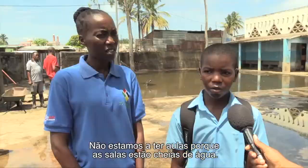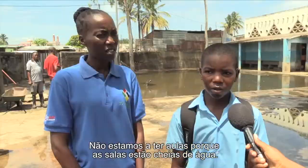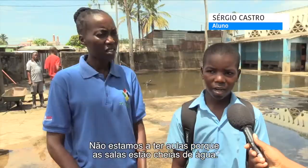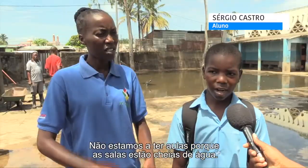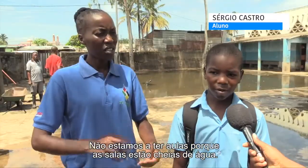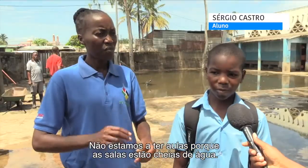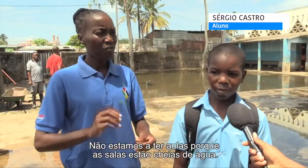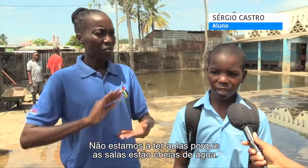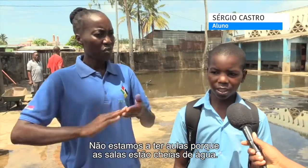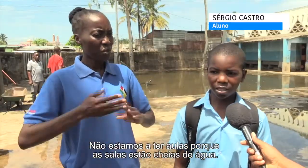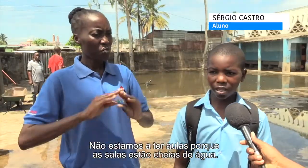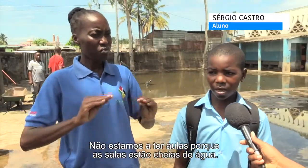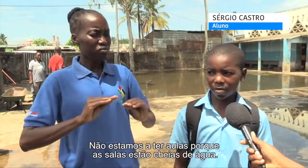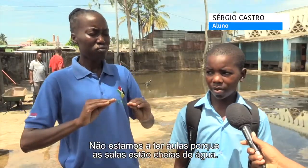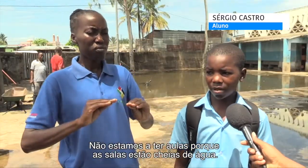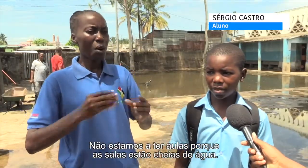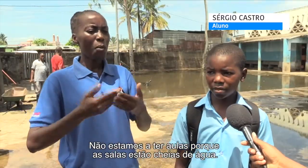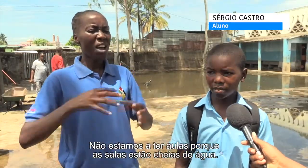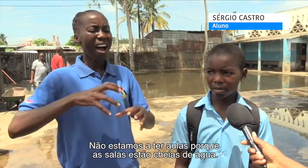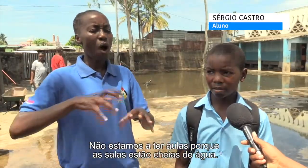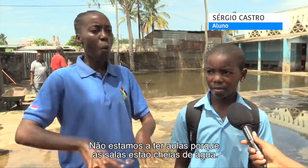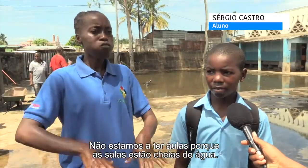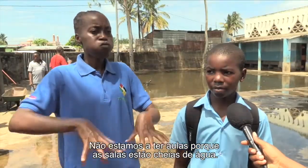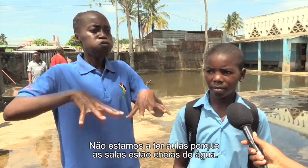Não dá aula porque está cheio de água.